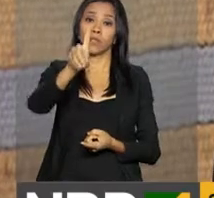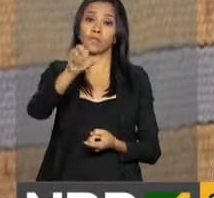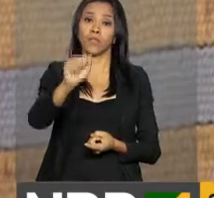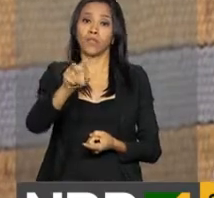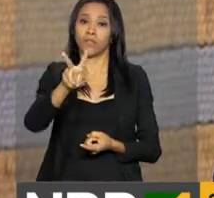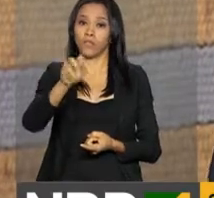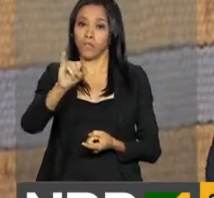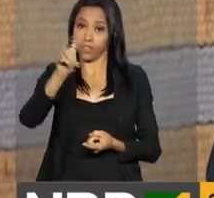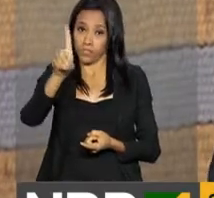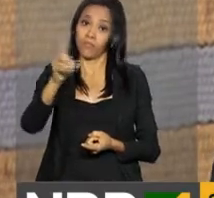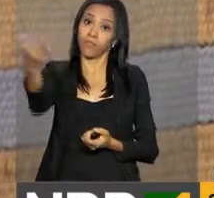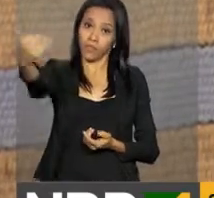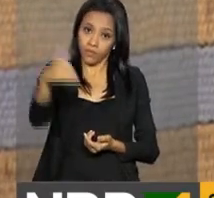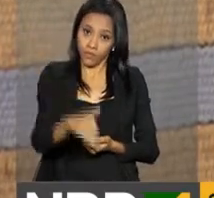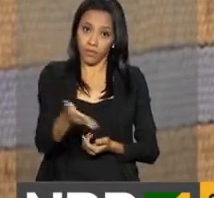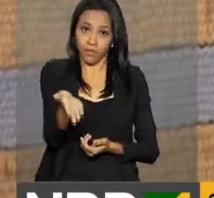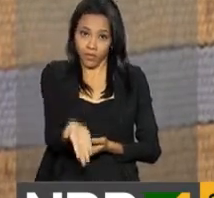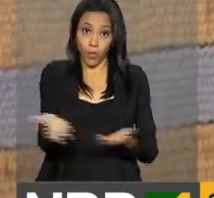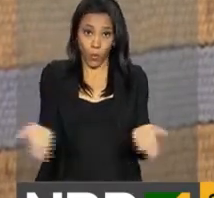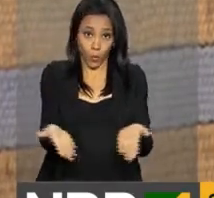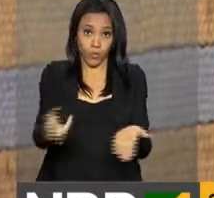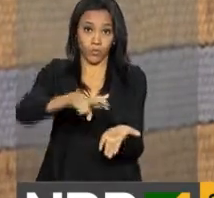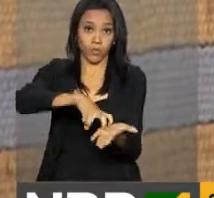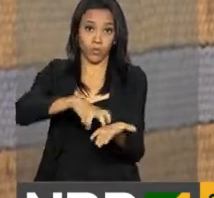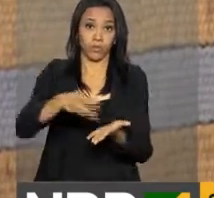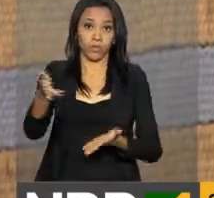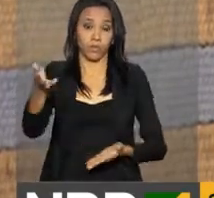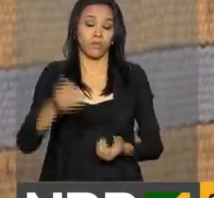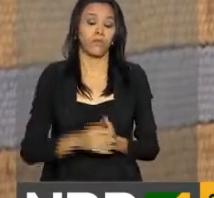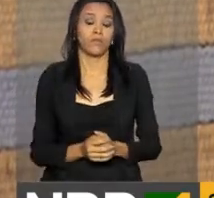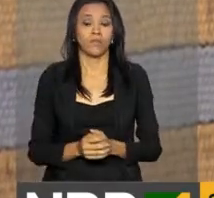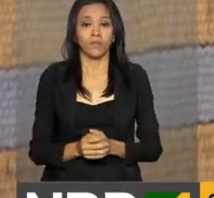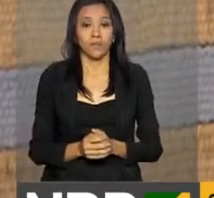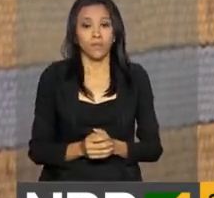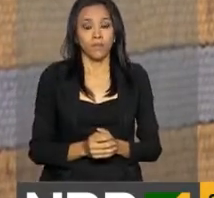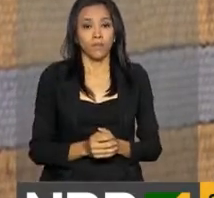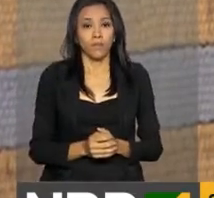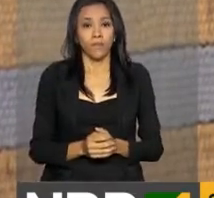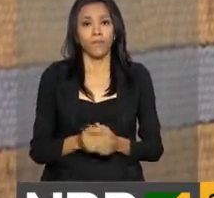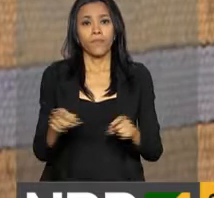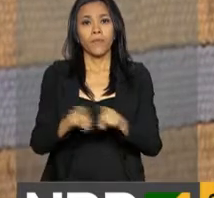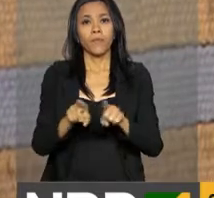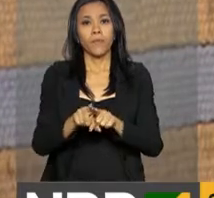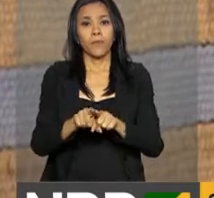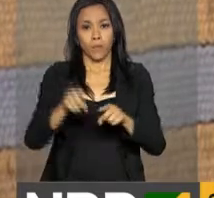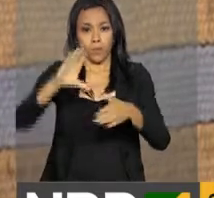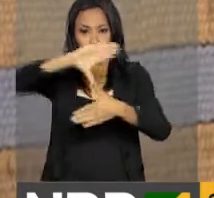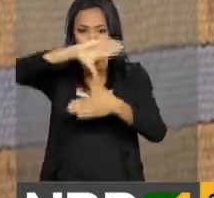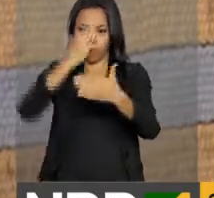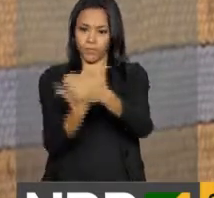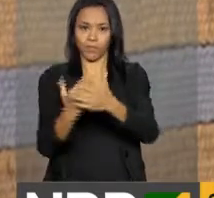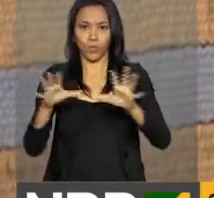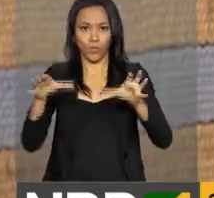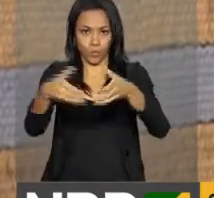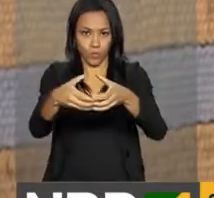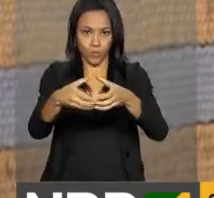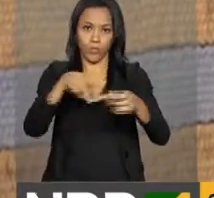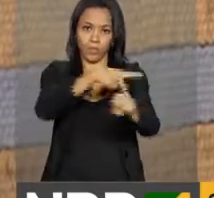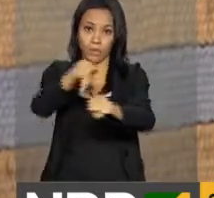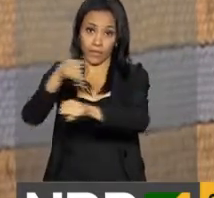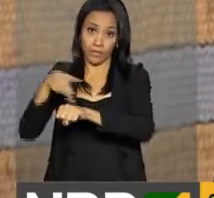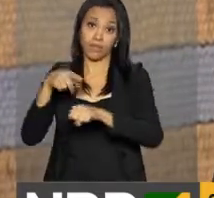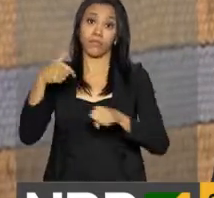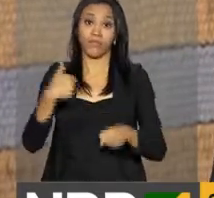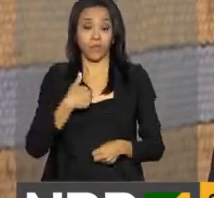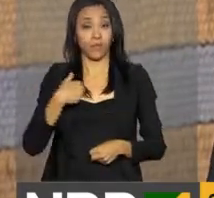honra de receber em visita oficial ainda hoje pela manhã. O Mercosul é o que fazemos dele. E